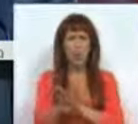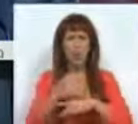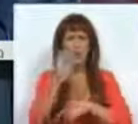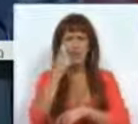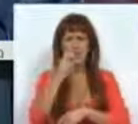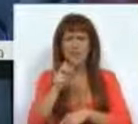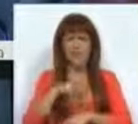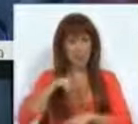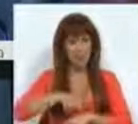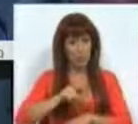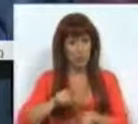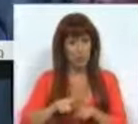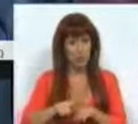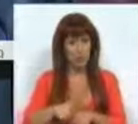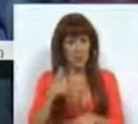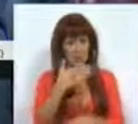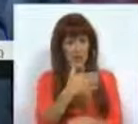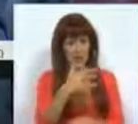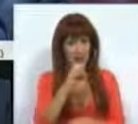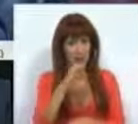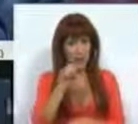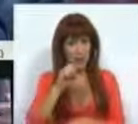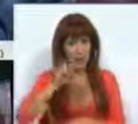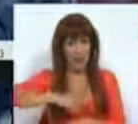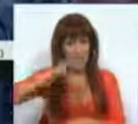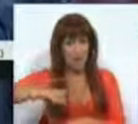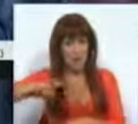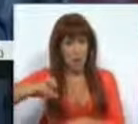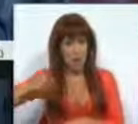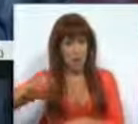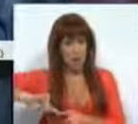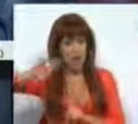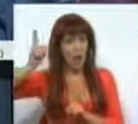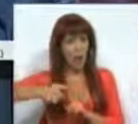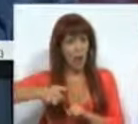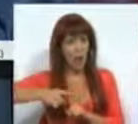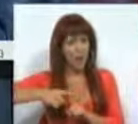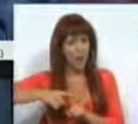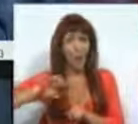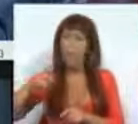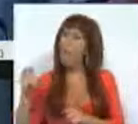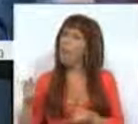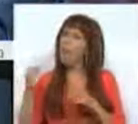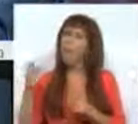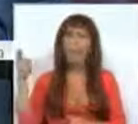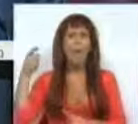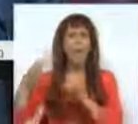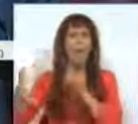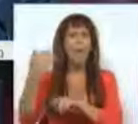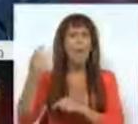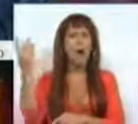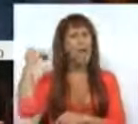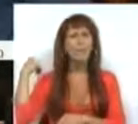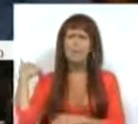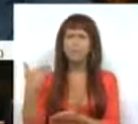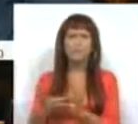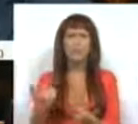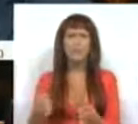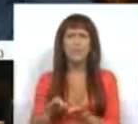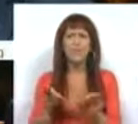elétrico nacional no valor de 180 milhões de euros por ano, ou ter conseguido algo que há muito tempo não